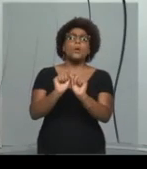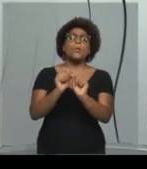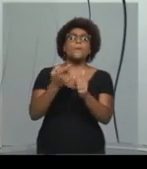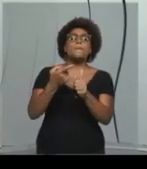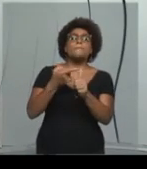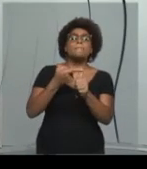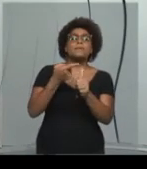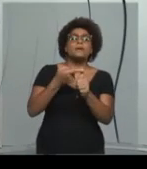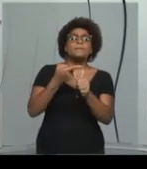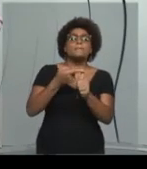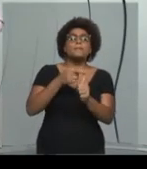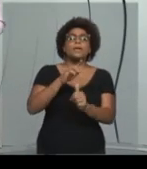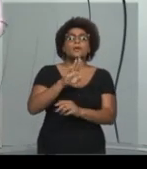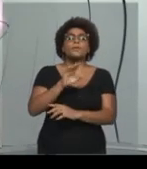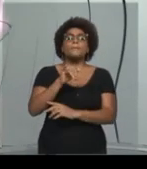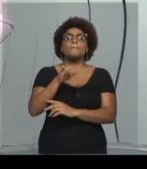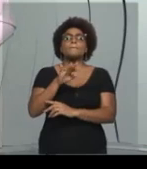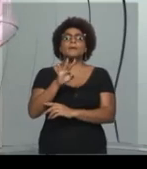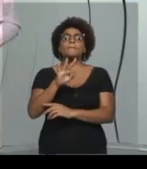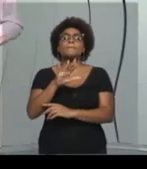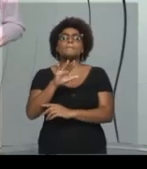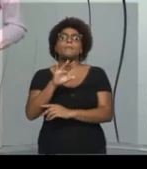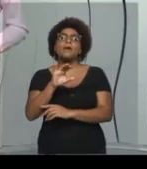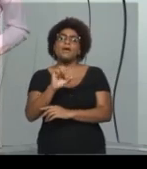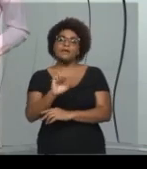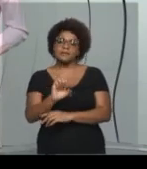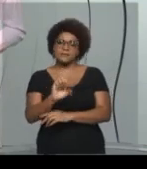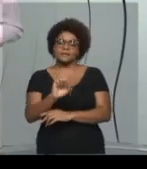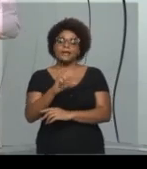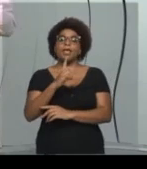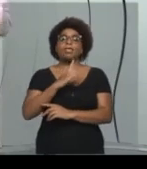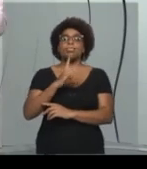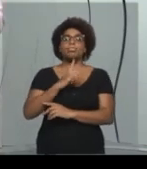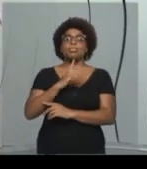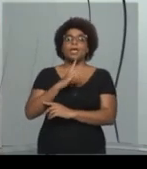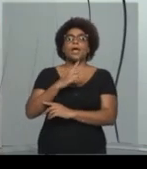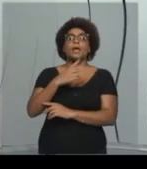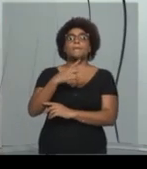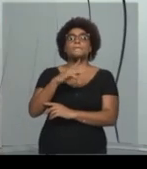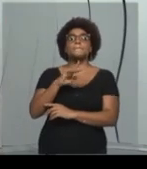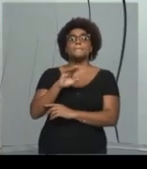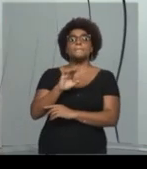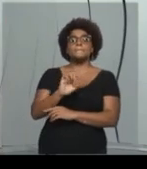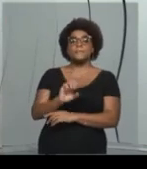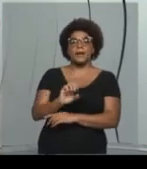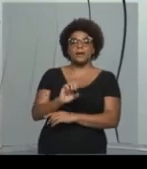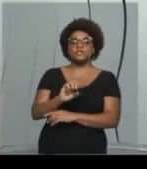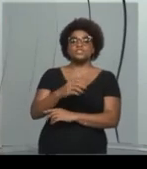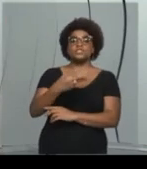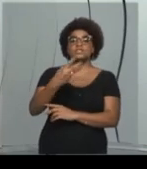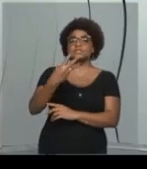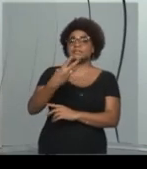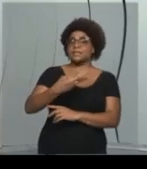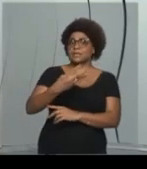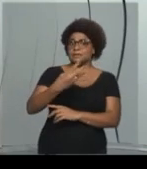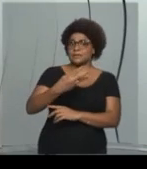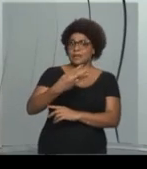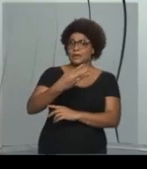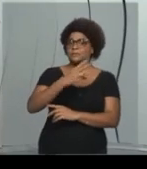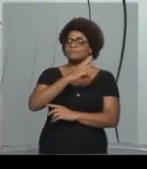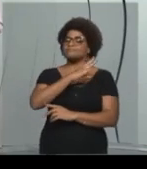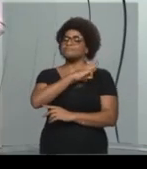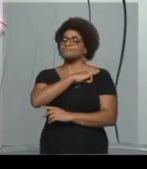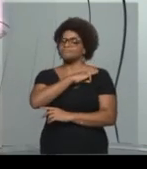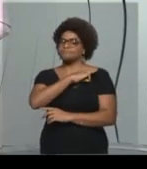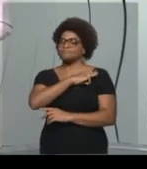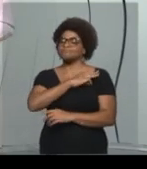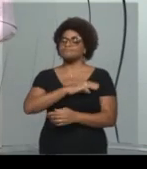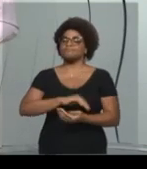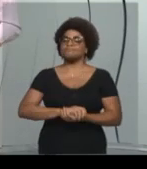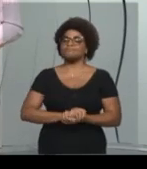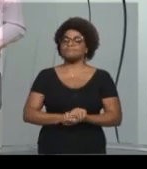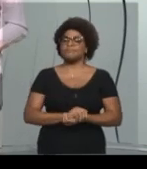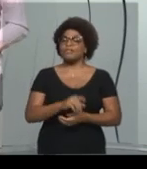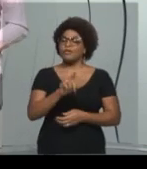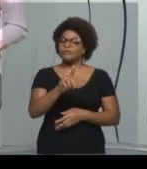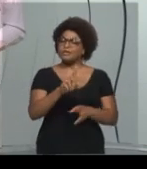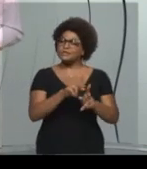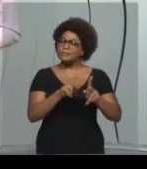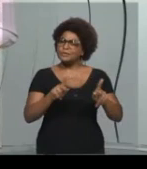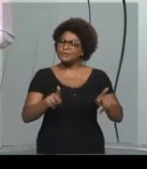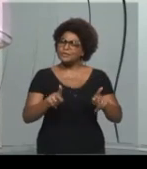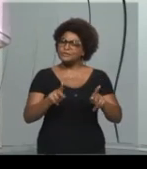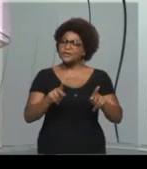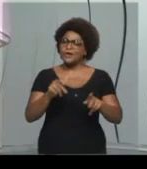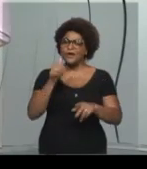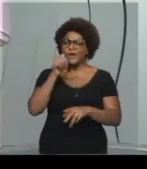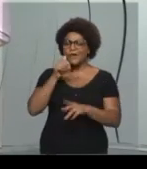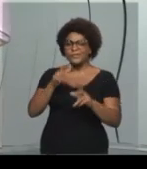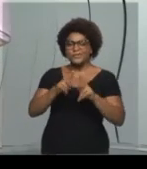do terceiro ano do ensino médio. Você, professor, você, professora, que eventualmente está ouvindo o